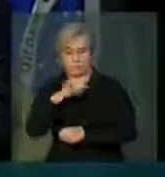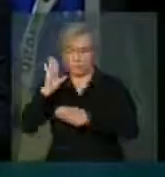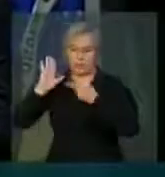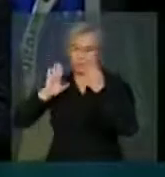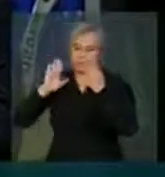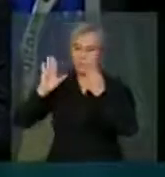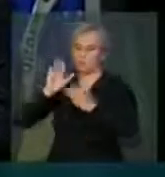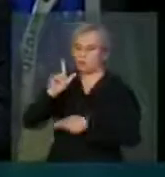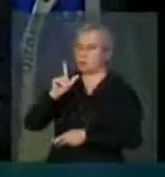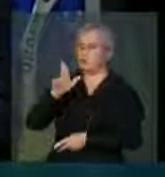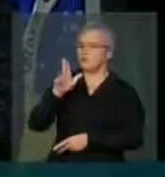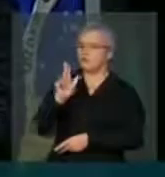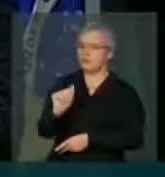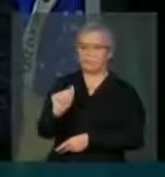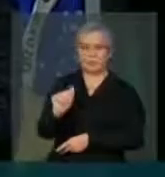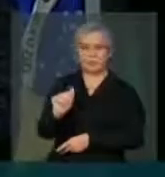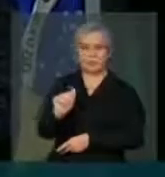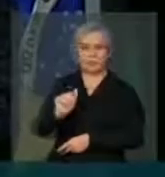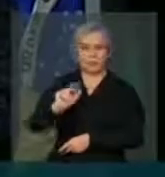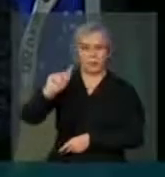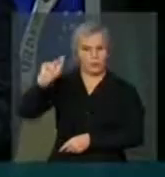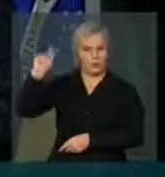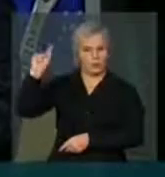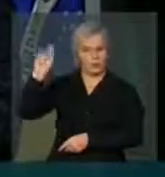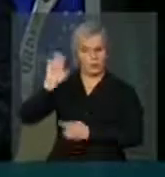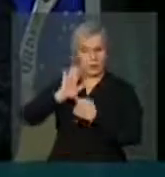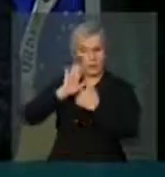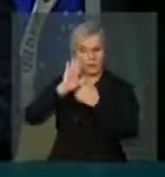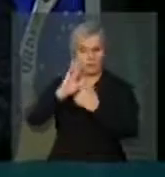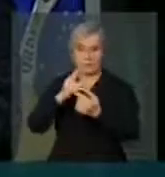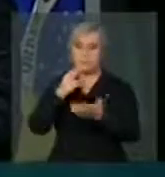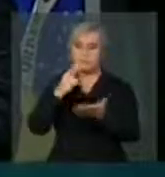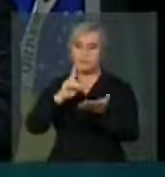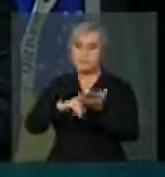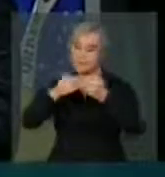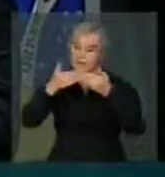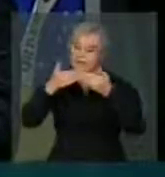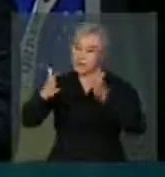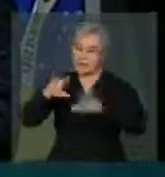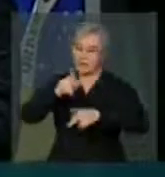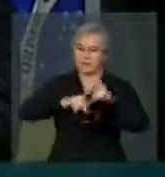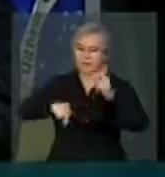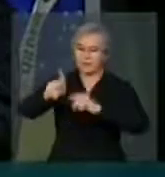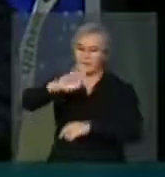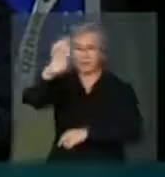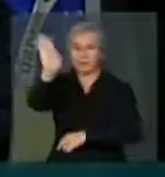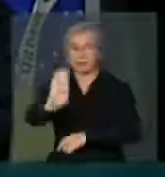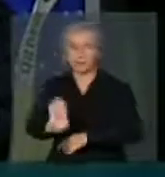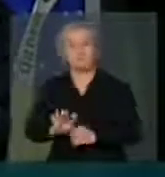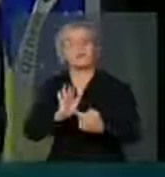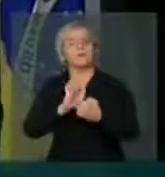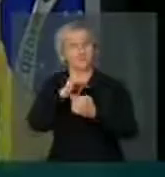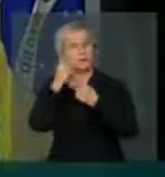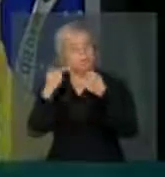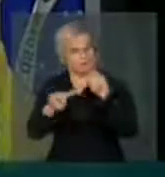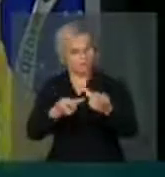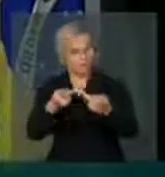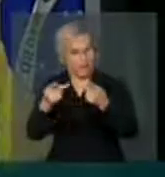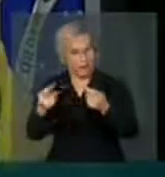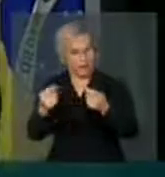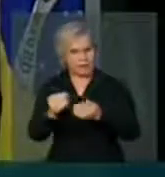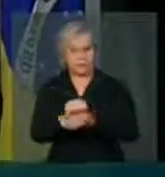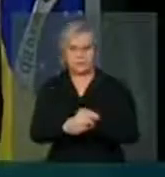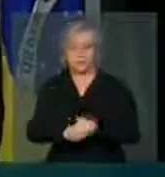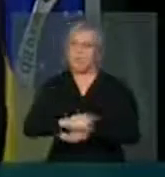Luiz Inácio Lula da Silva apresentou uma carta aberta ao povo brasileiro, a qual afirmou: